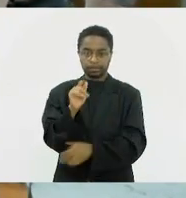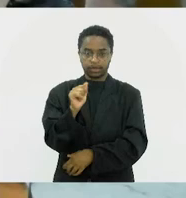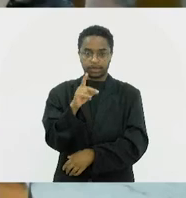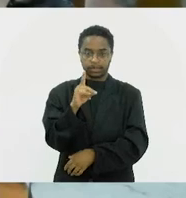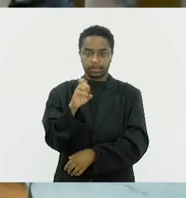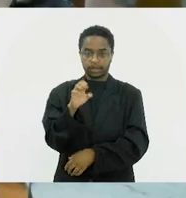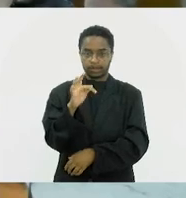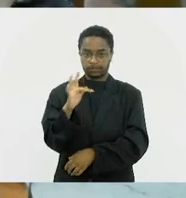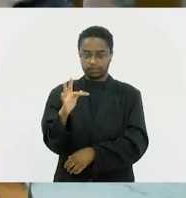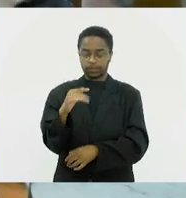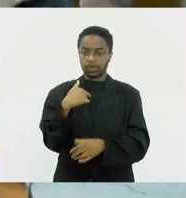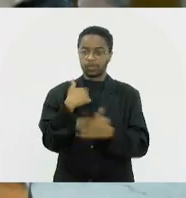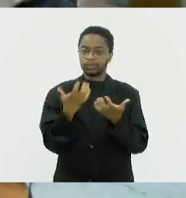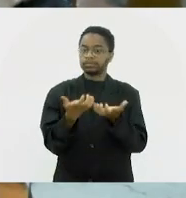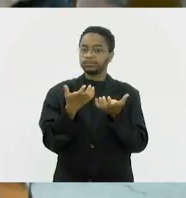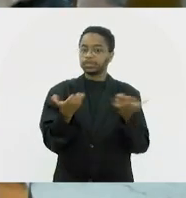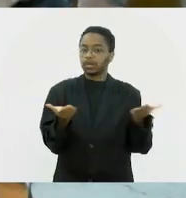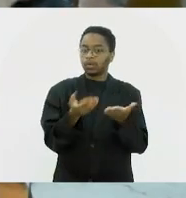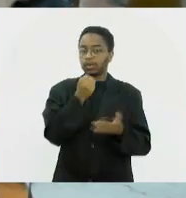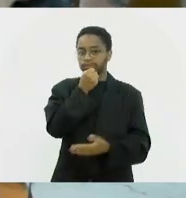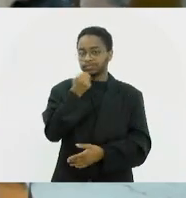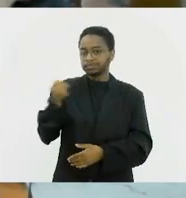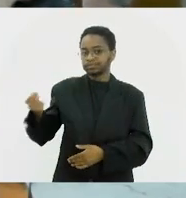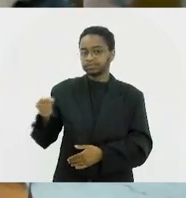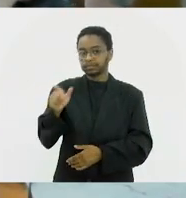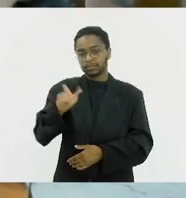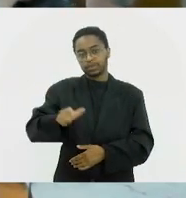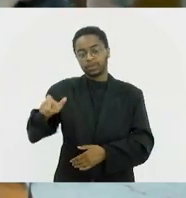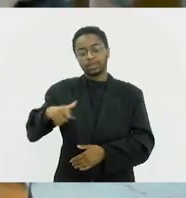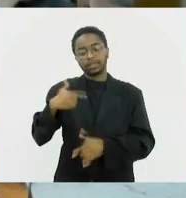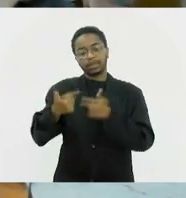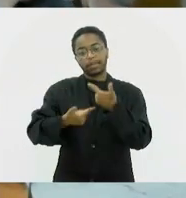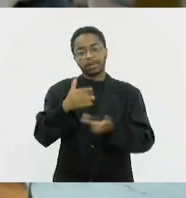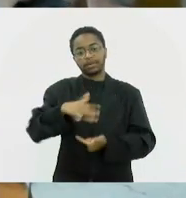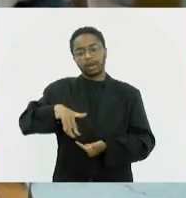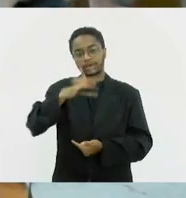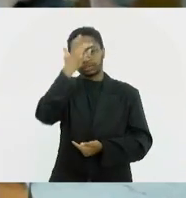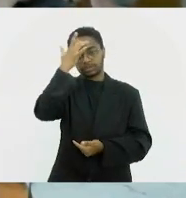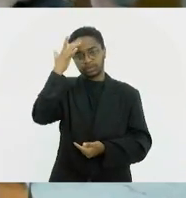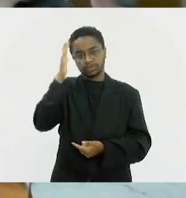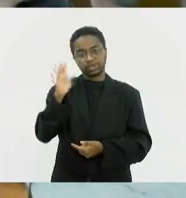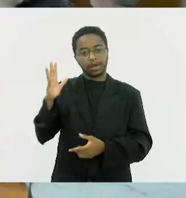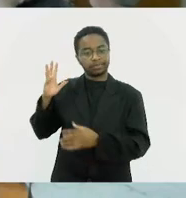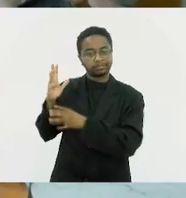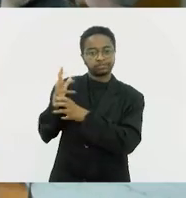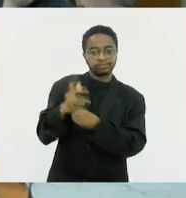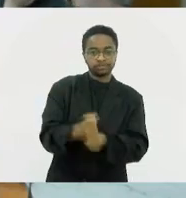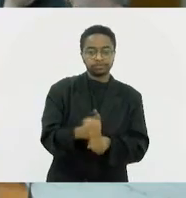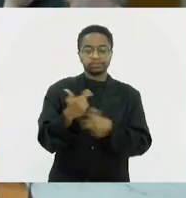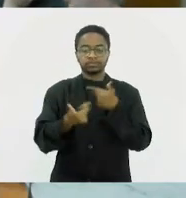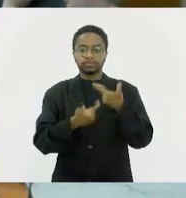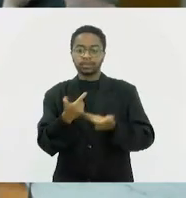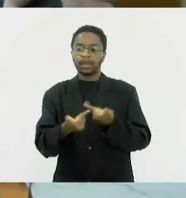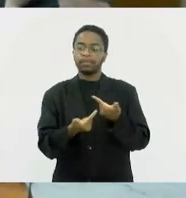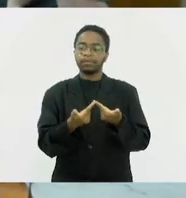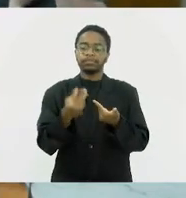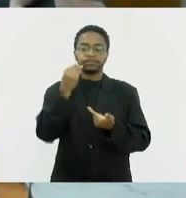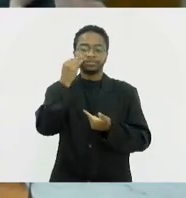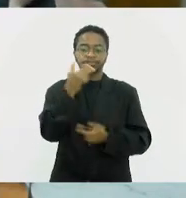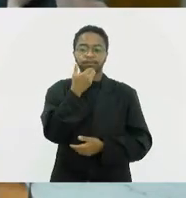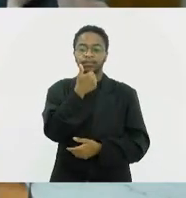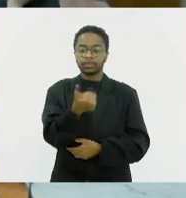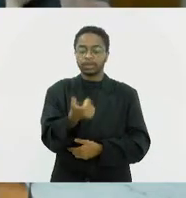agora para uma pessoa que está na saúde mental há muito tempo, vem trabalhando para melhorar a questão da saúde